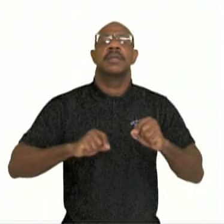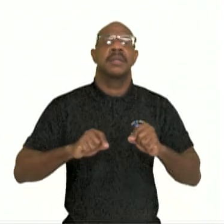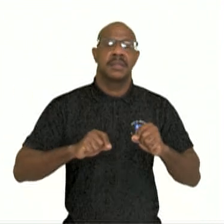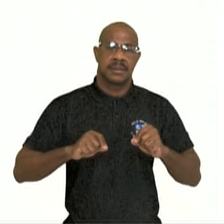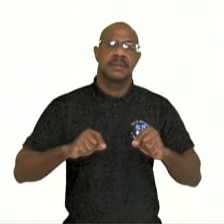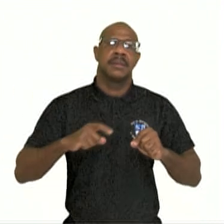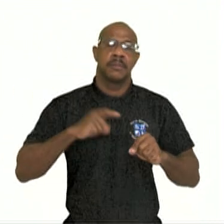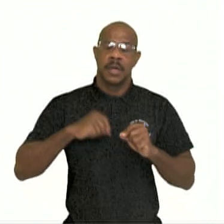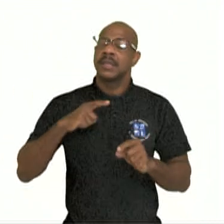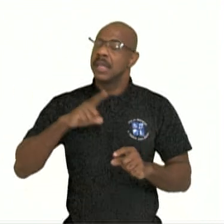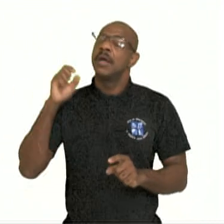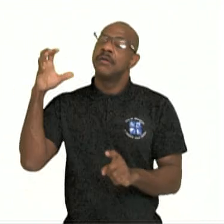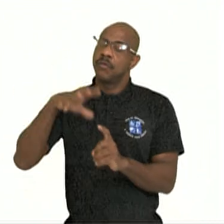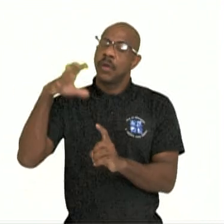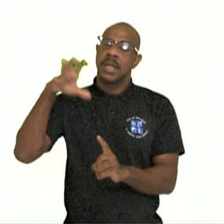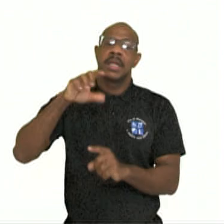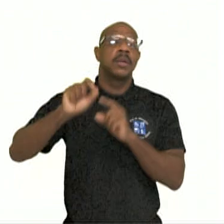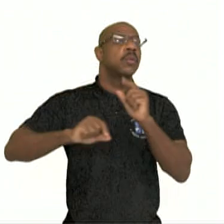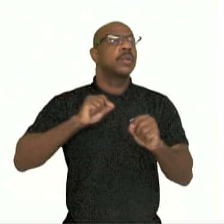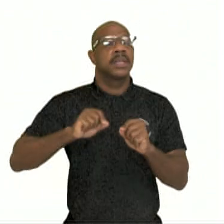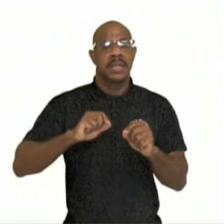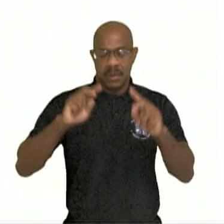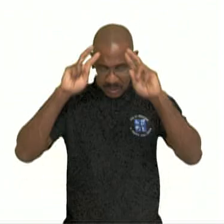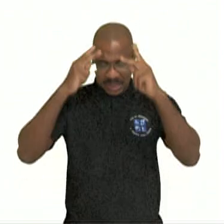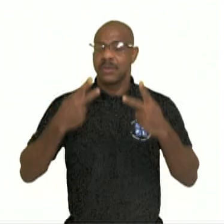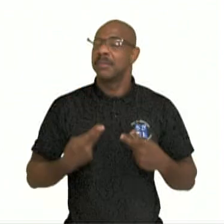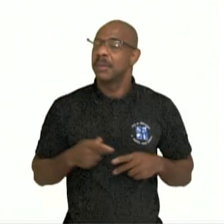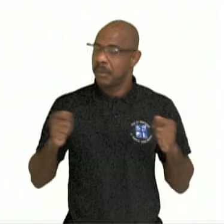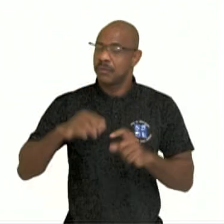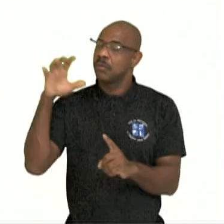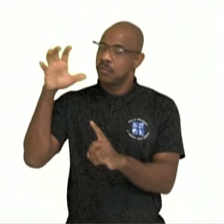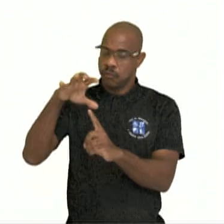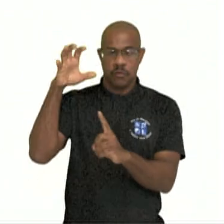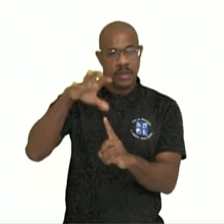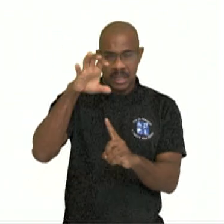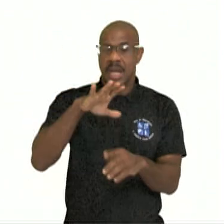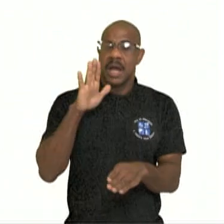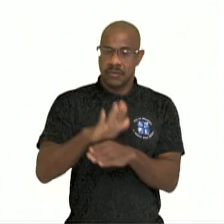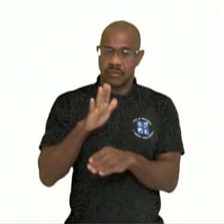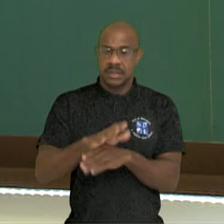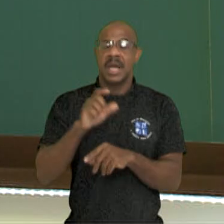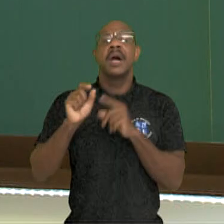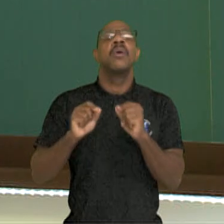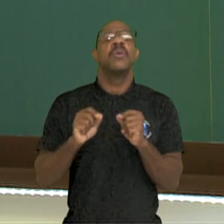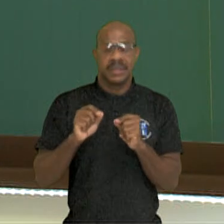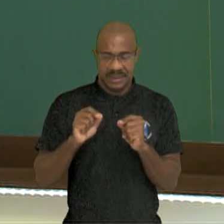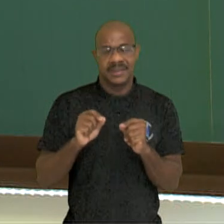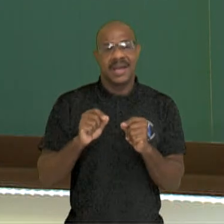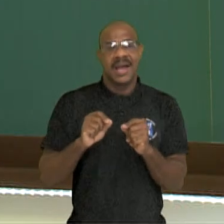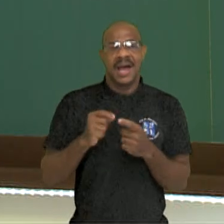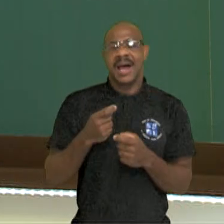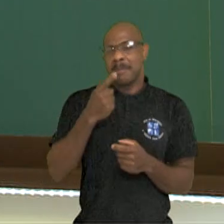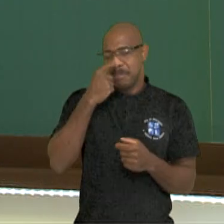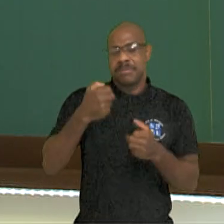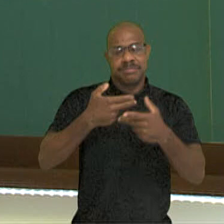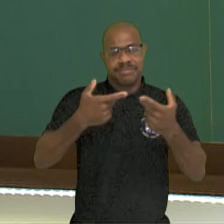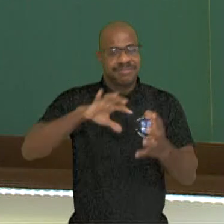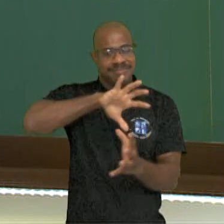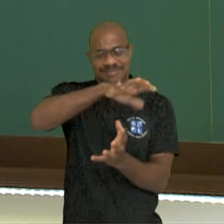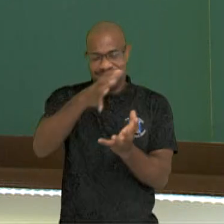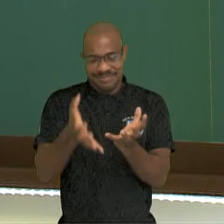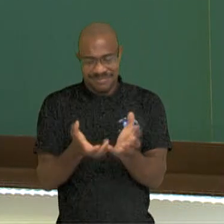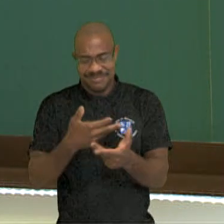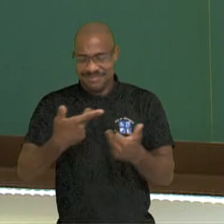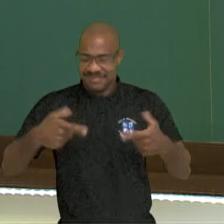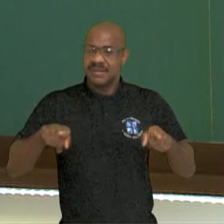ser influenciado pelo ser humano, ou seja, principalmente a partir da Revolução Industrial e com o aumento da emissão de